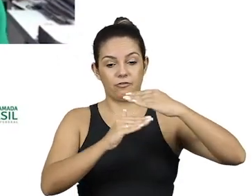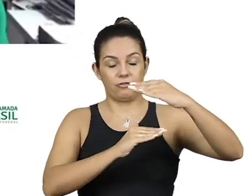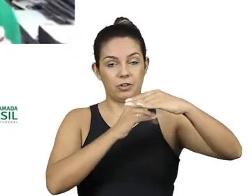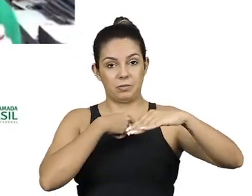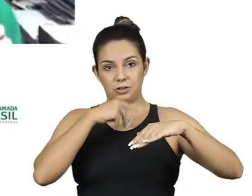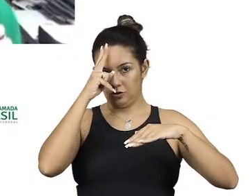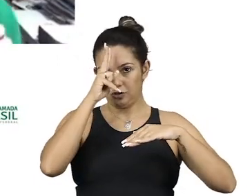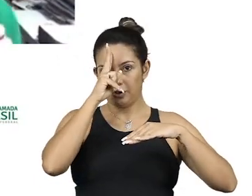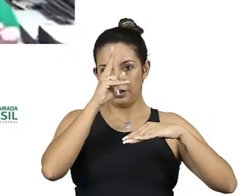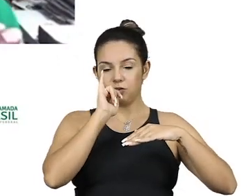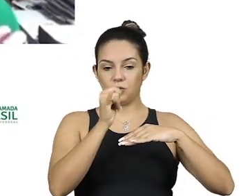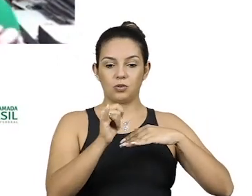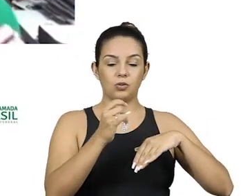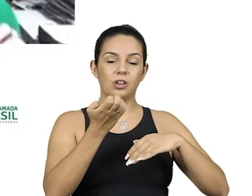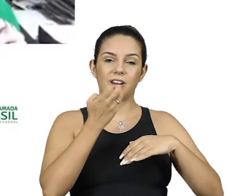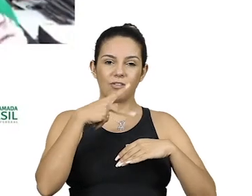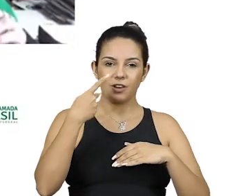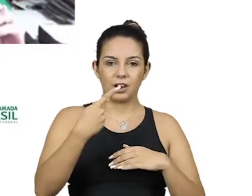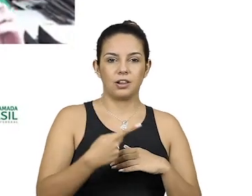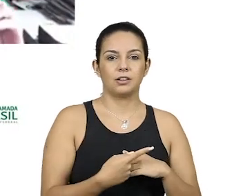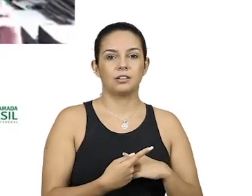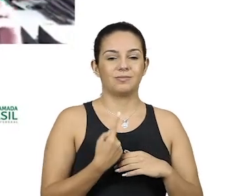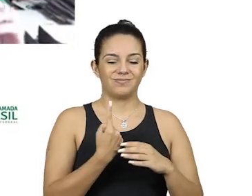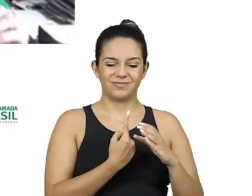queria falar da solidão,